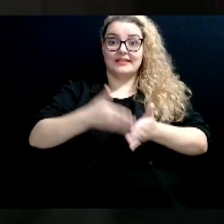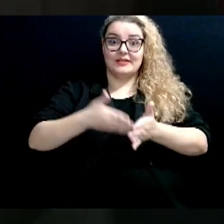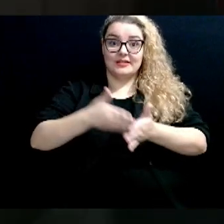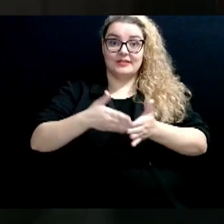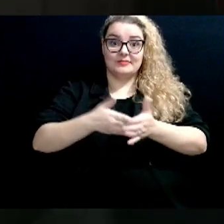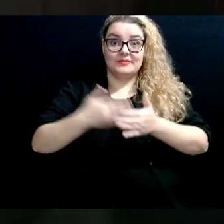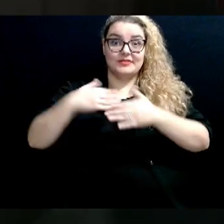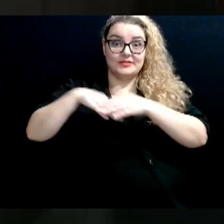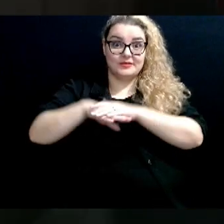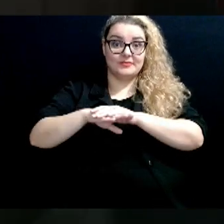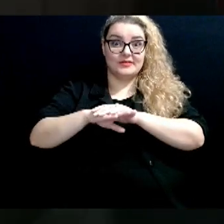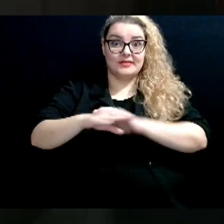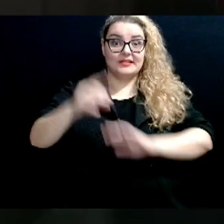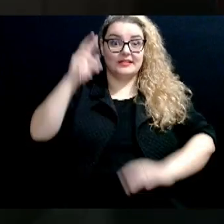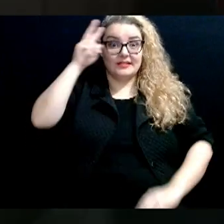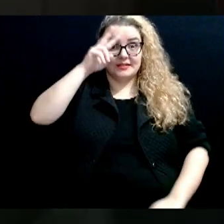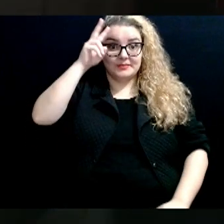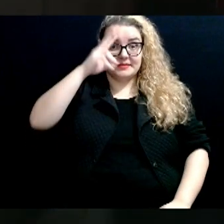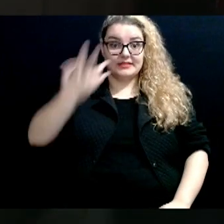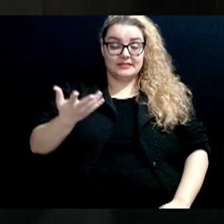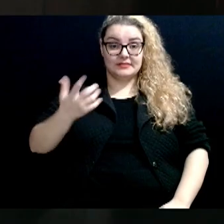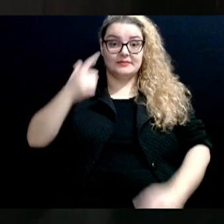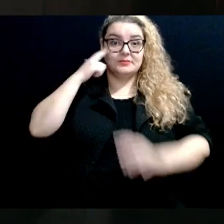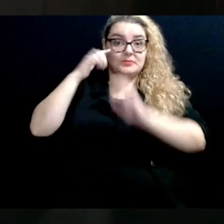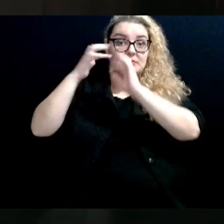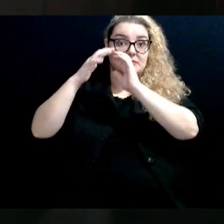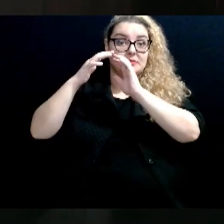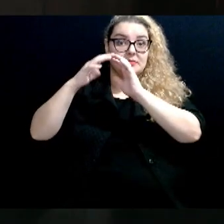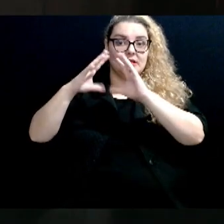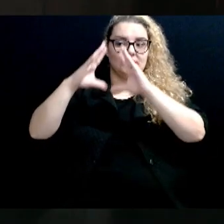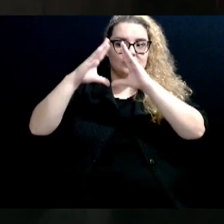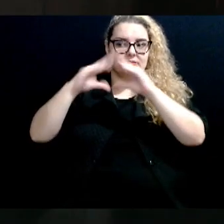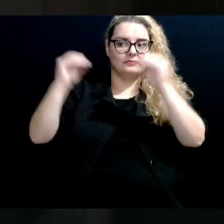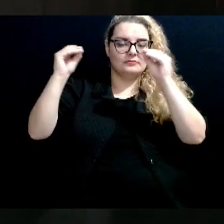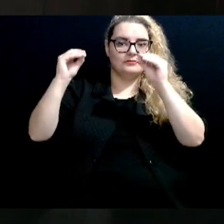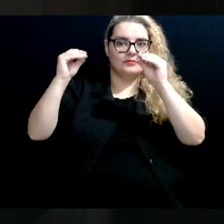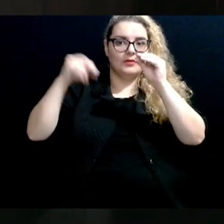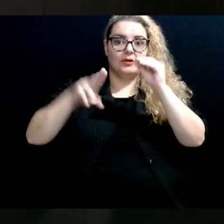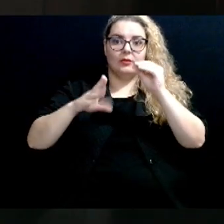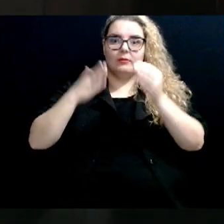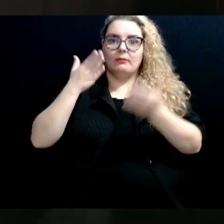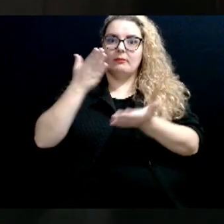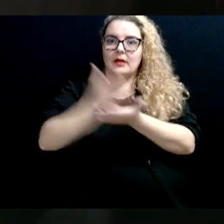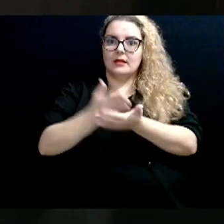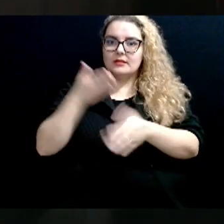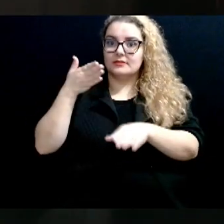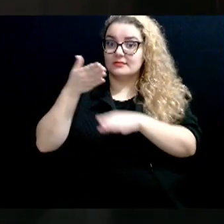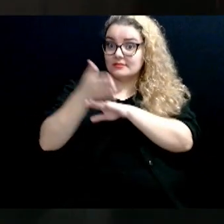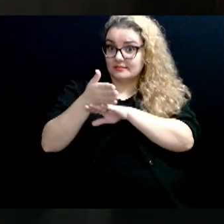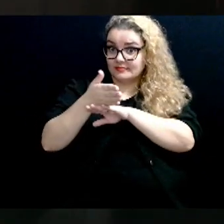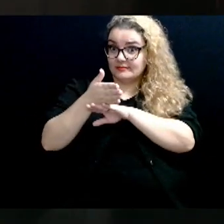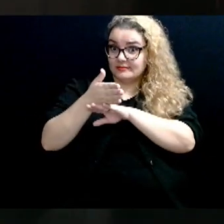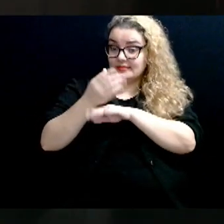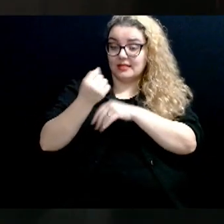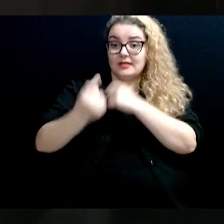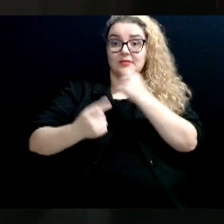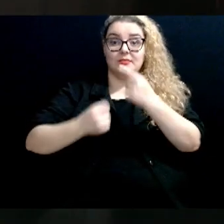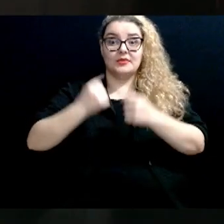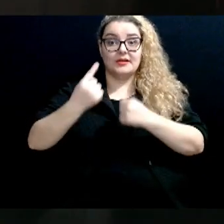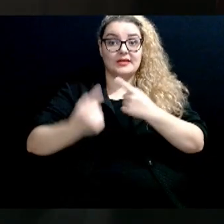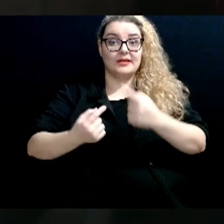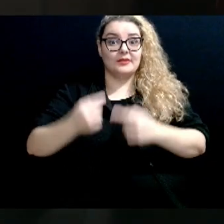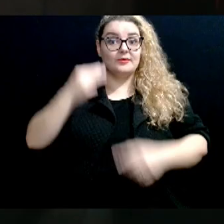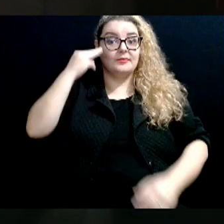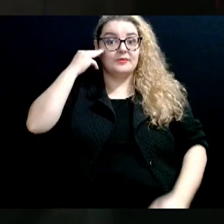lembranças? O cérebro realmente apaga informações ou apenas deixa de acessá-las? E por que algumas memórias permanecem vivas